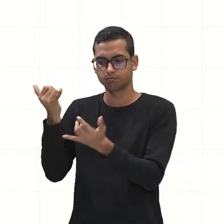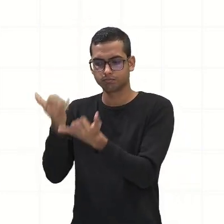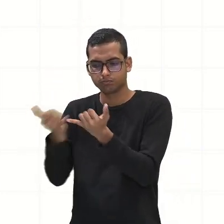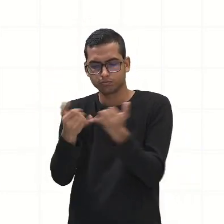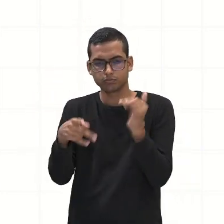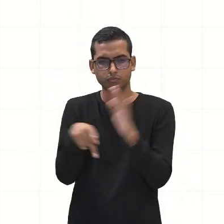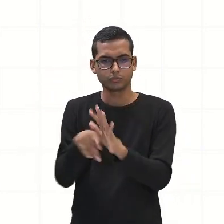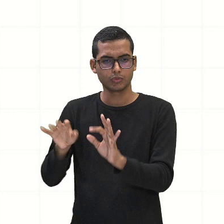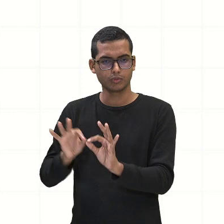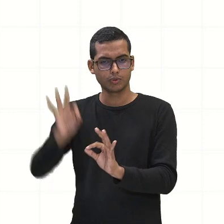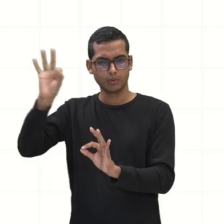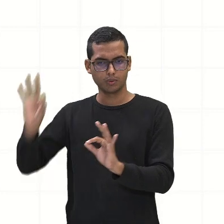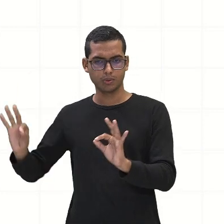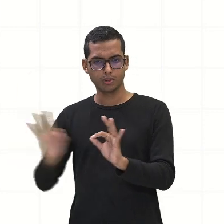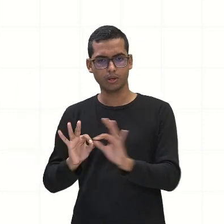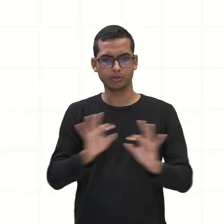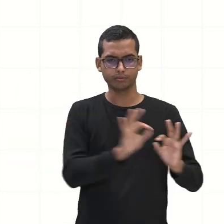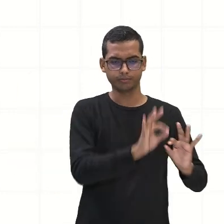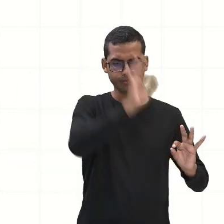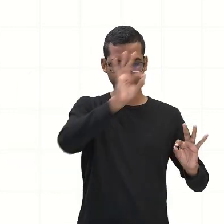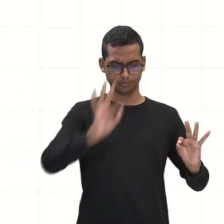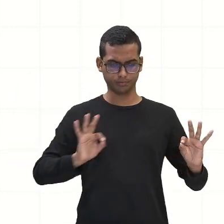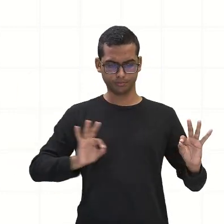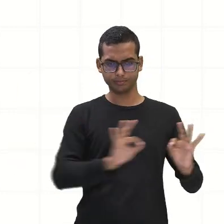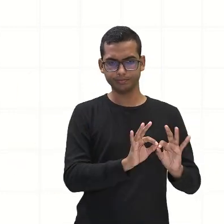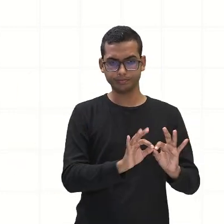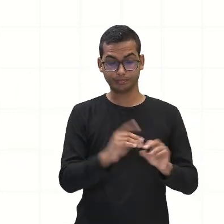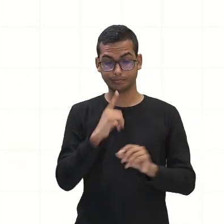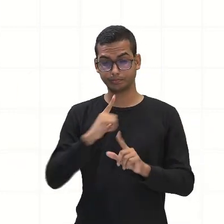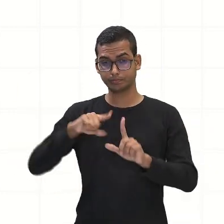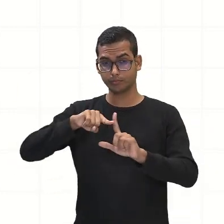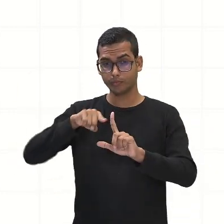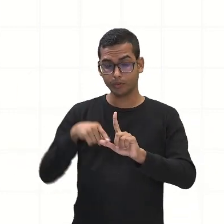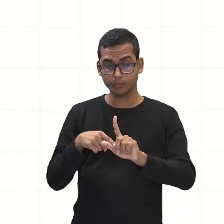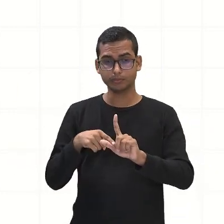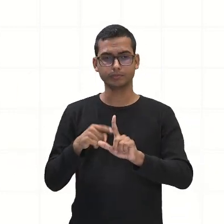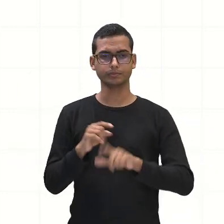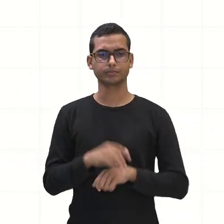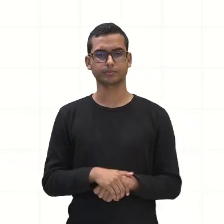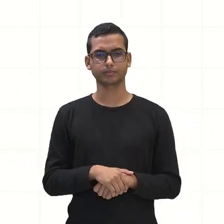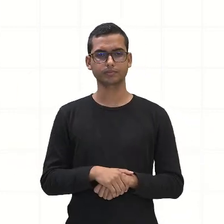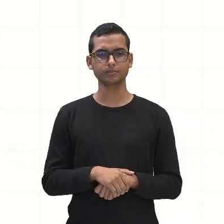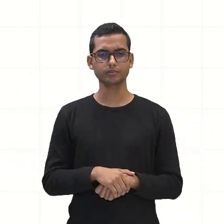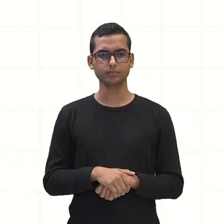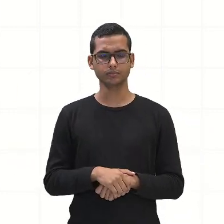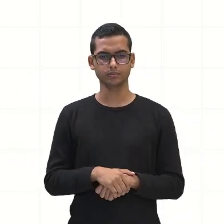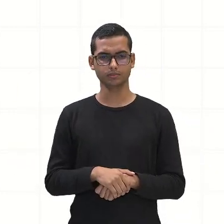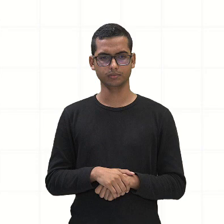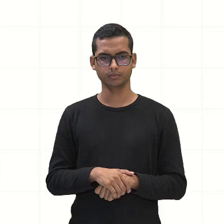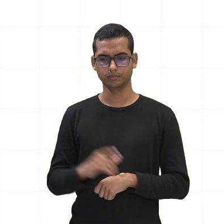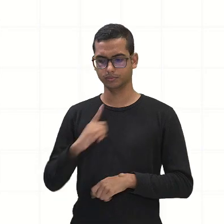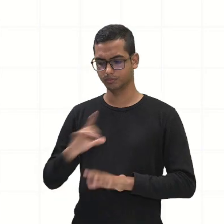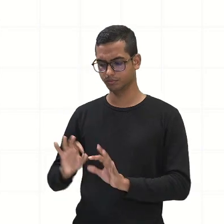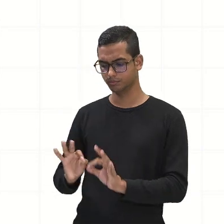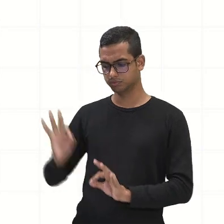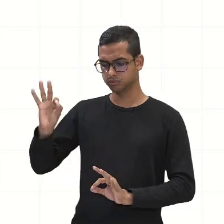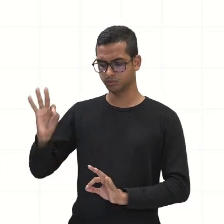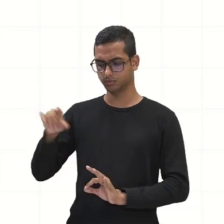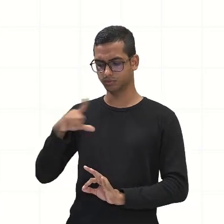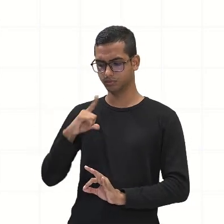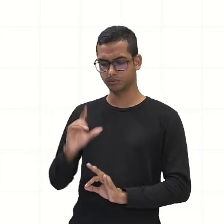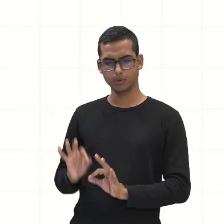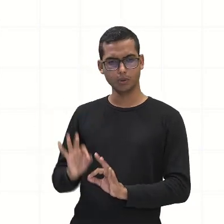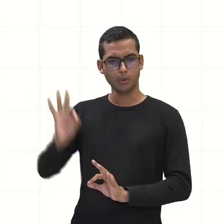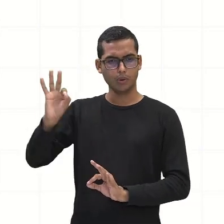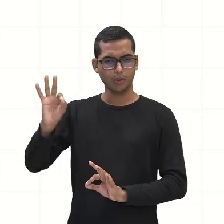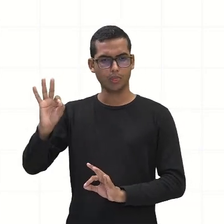ele diz, né? Que se eu tenho um segmento que une dois pontos, dois lados, né? De